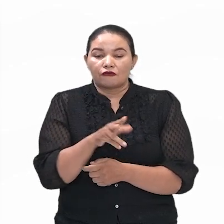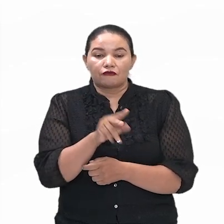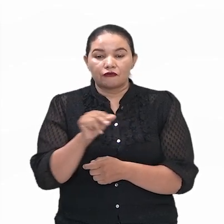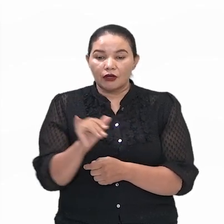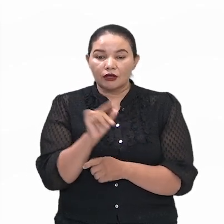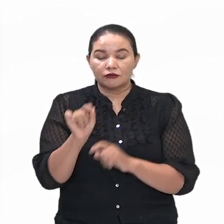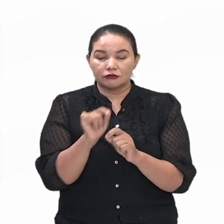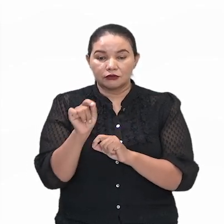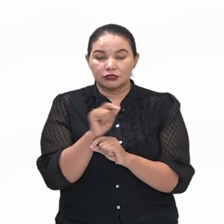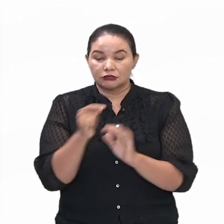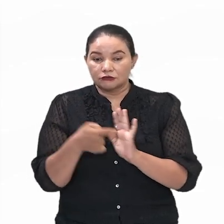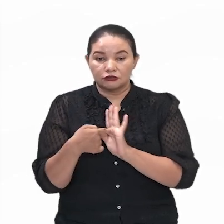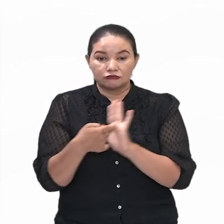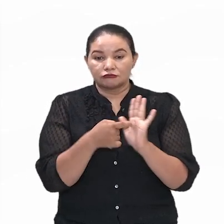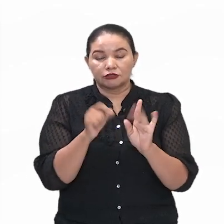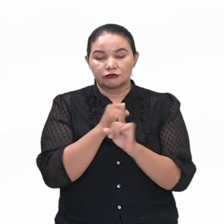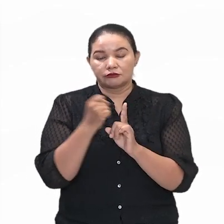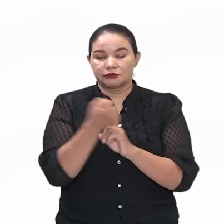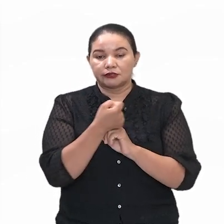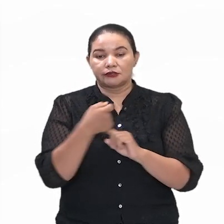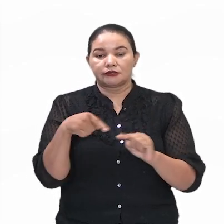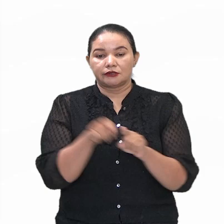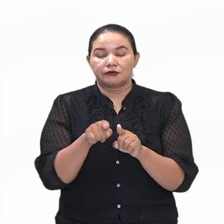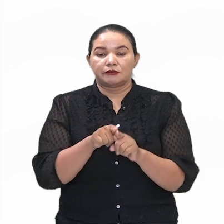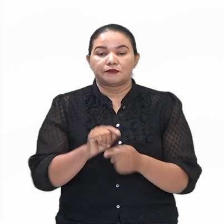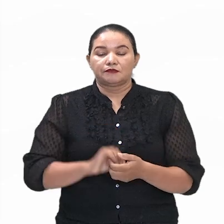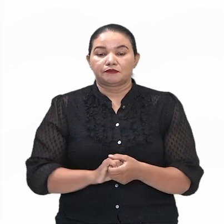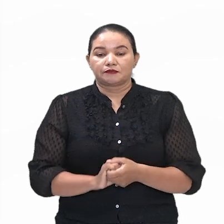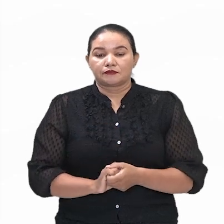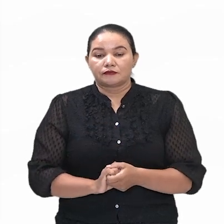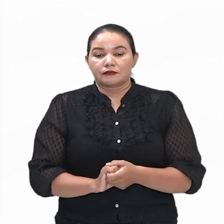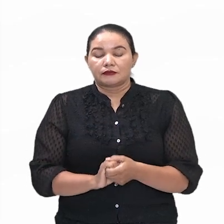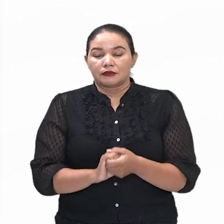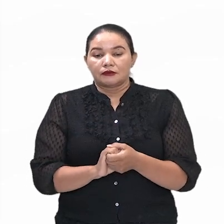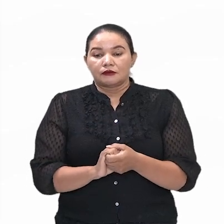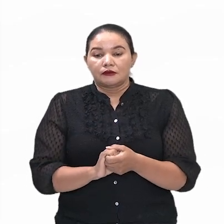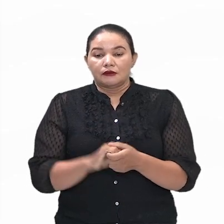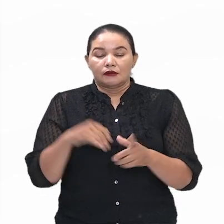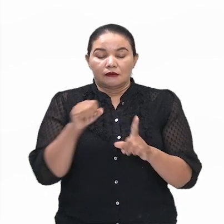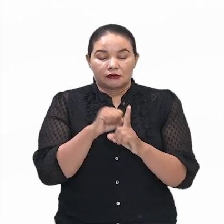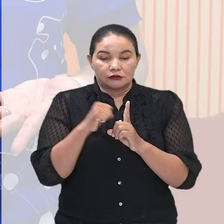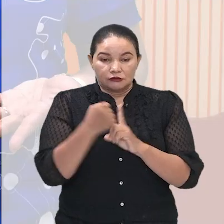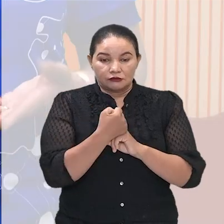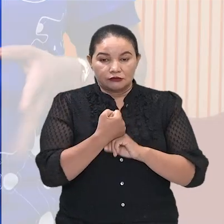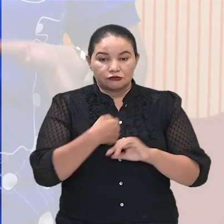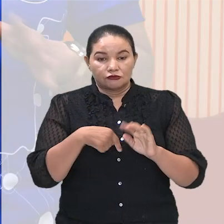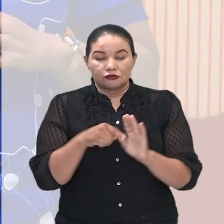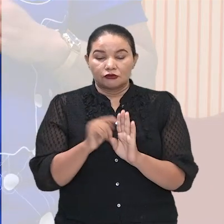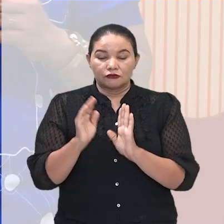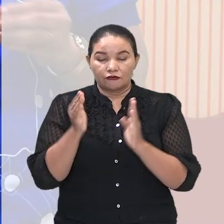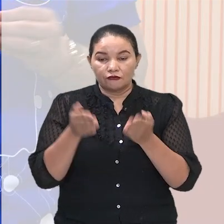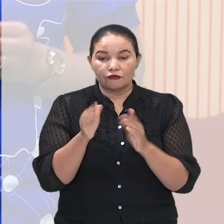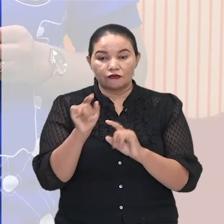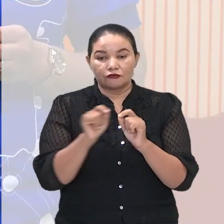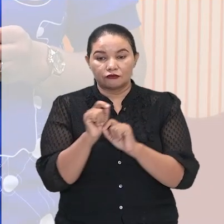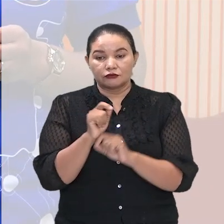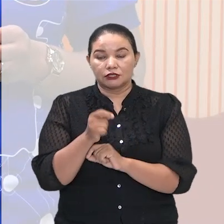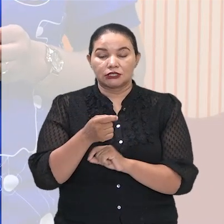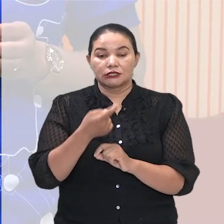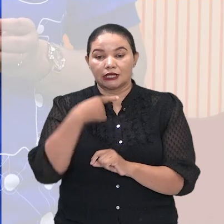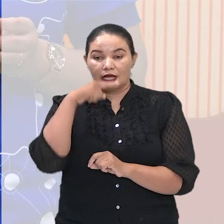destaque para a sua sociedade. Vamos ter uma sociedade voltada para a cana-de-açúcar, né? Nesse sistema aqui